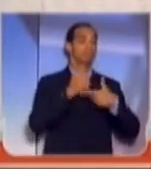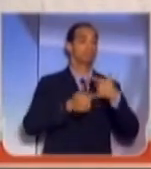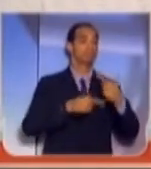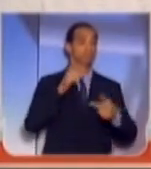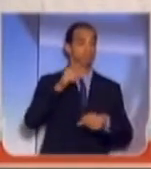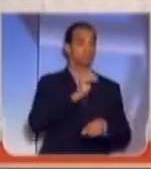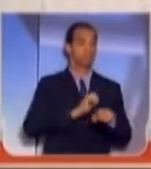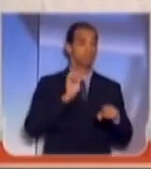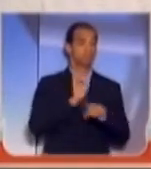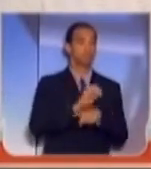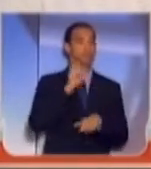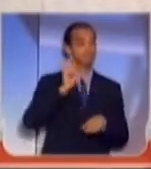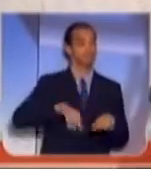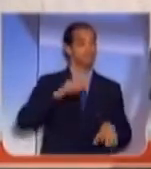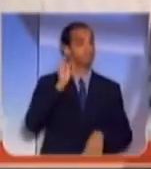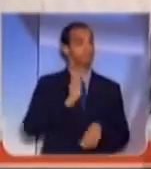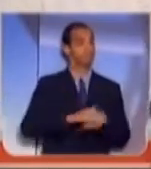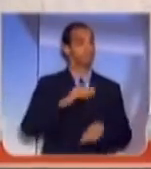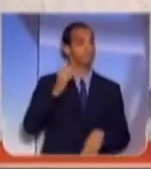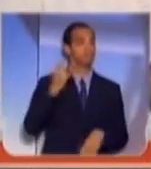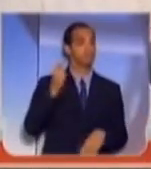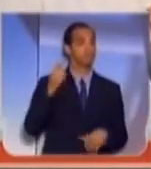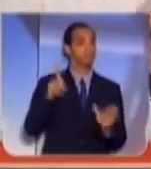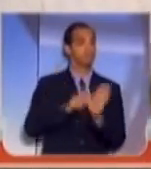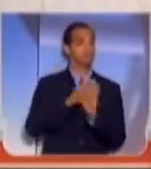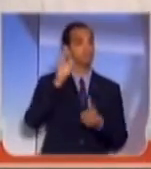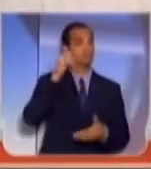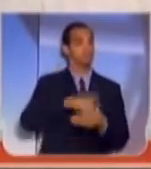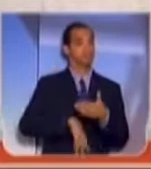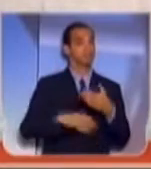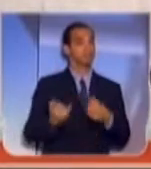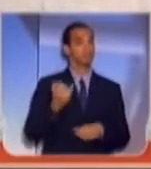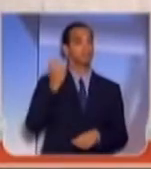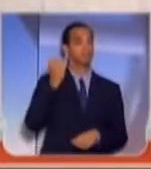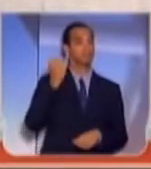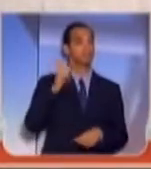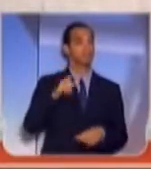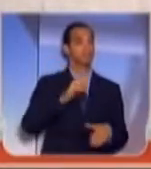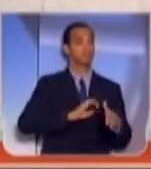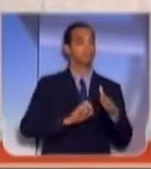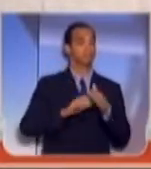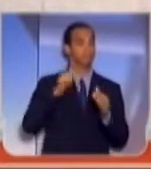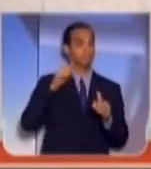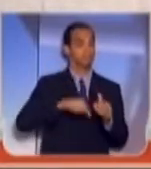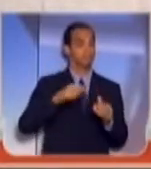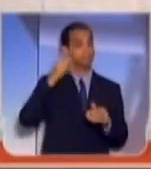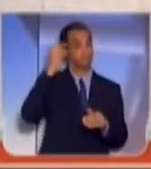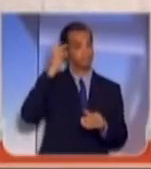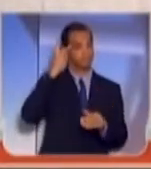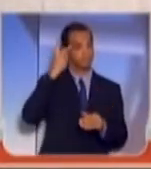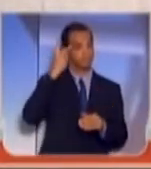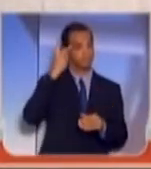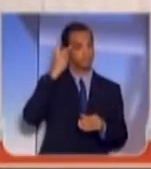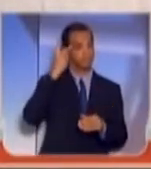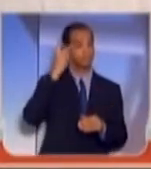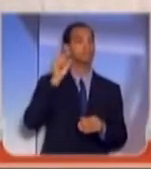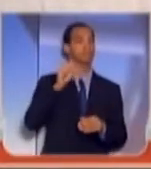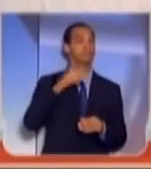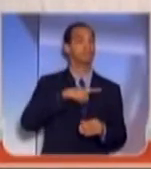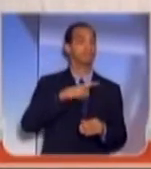estadual que não é essa é mais uma categoria profissional importante e estratégica do Estado de São Paulo